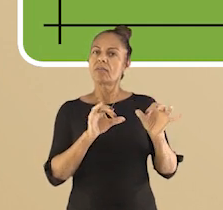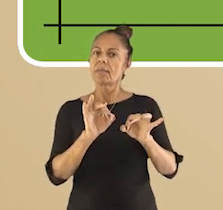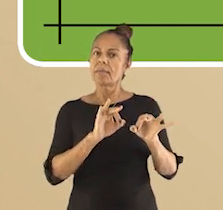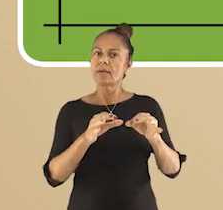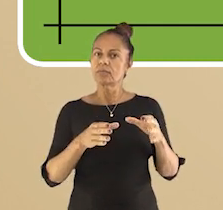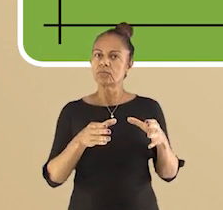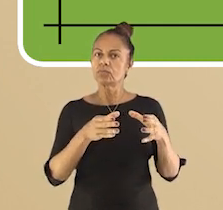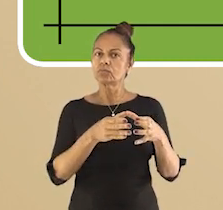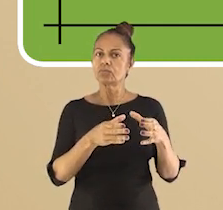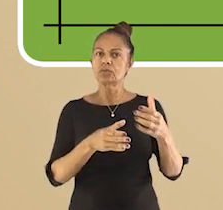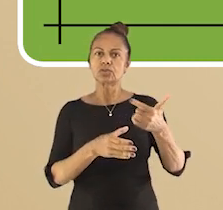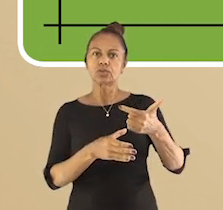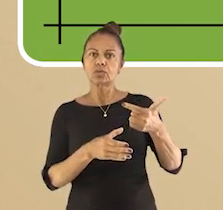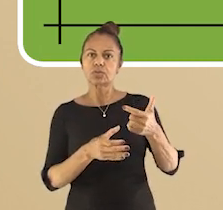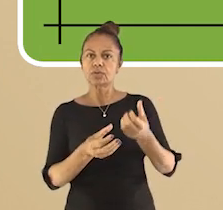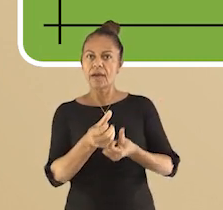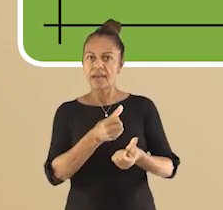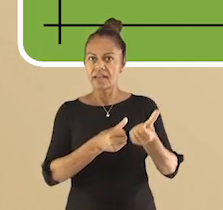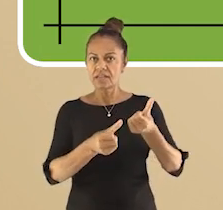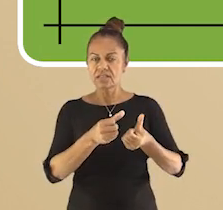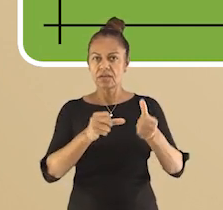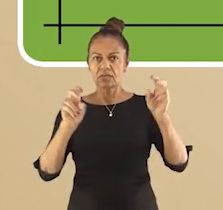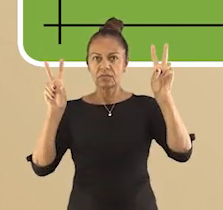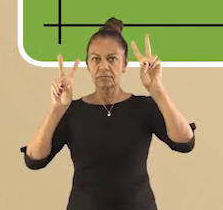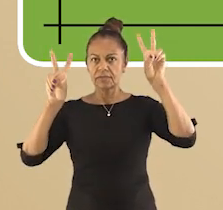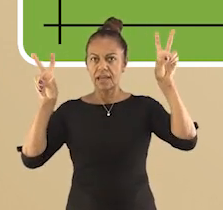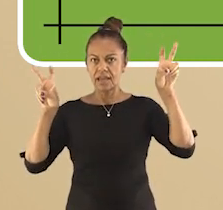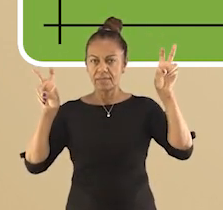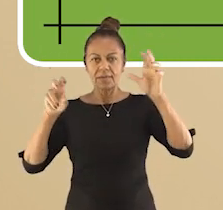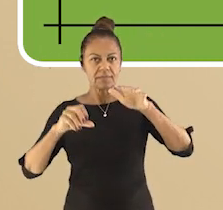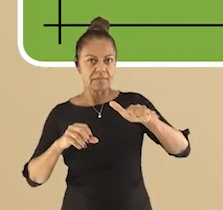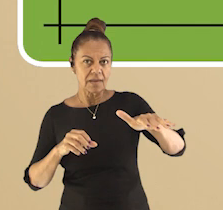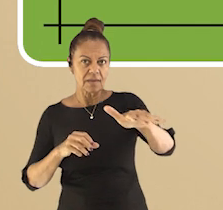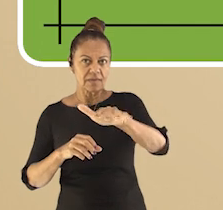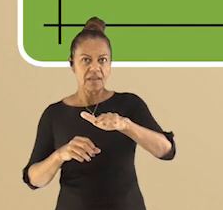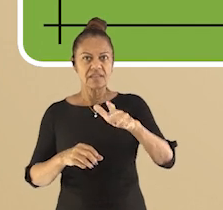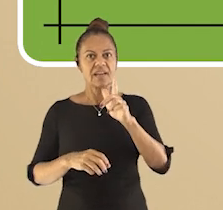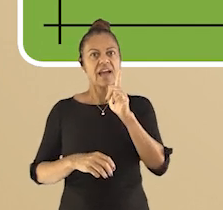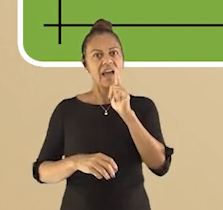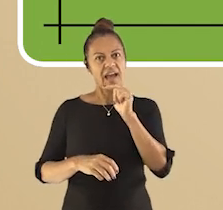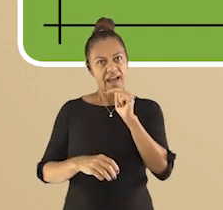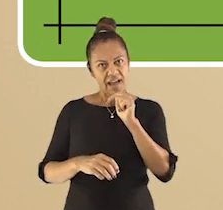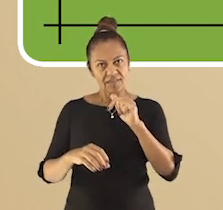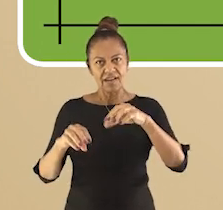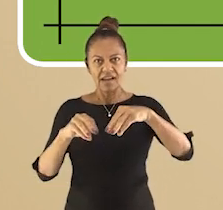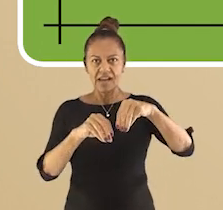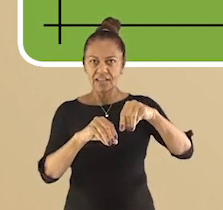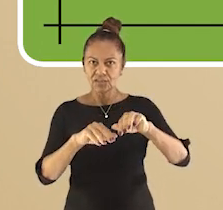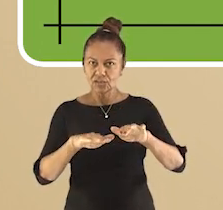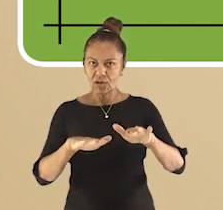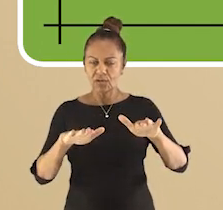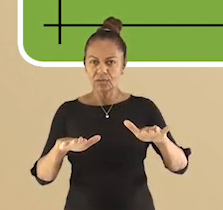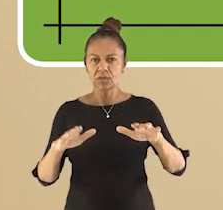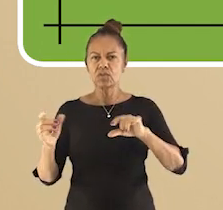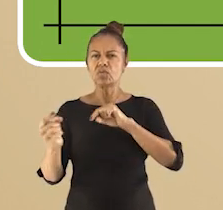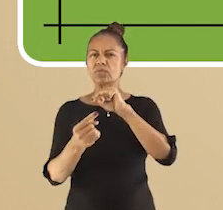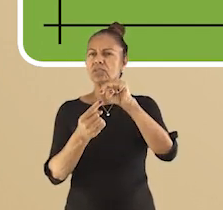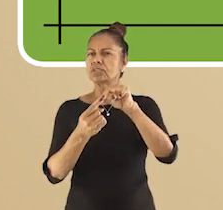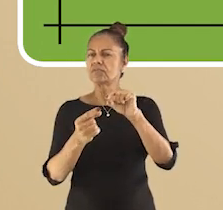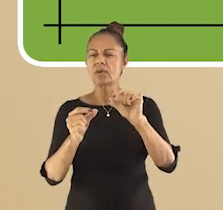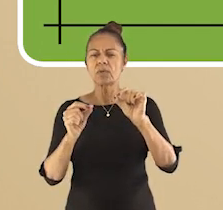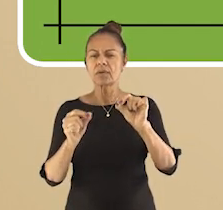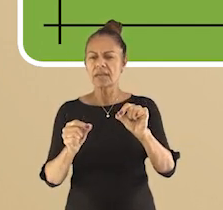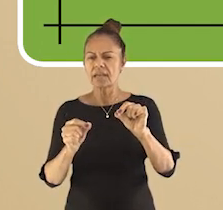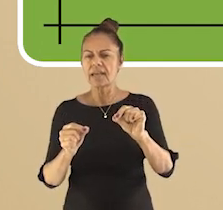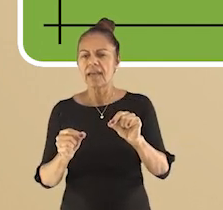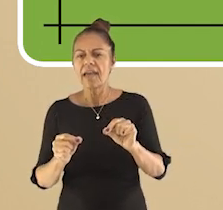eixo temático Meio Ambiente, Água e Solo. O objetivo de aprendizagem é interessar-se pelas